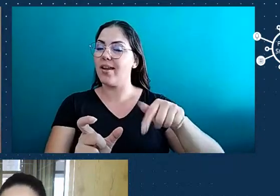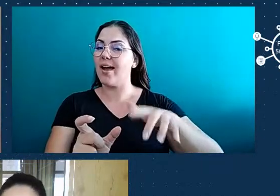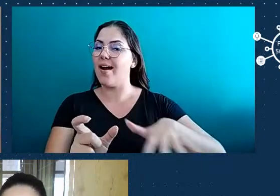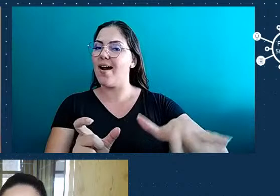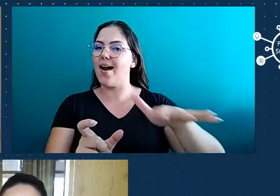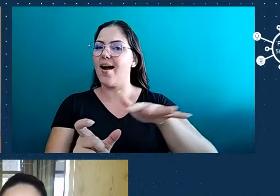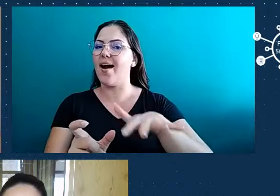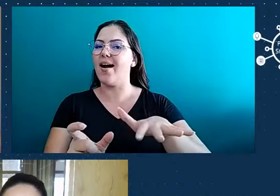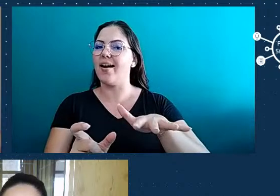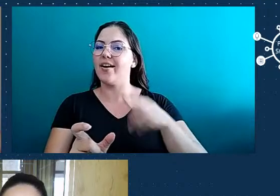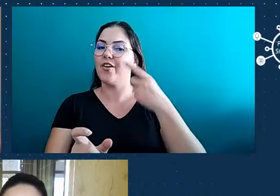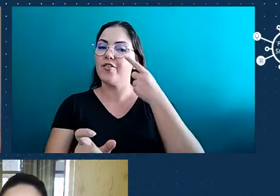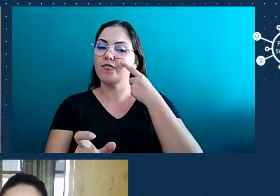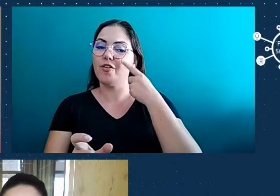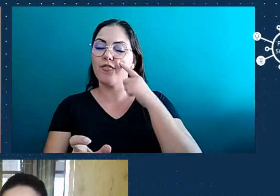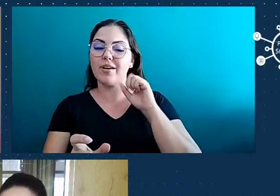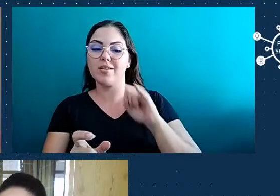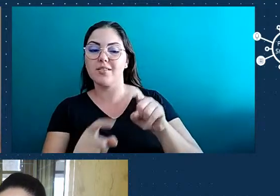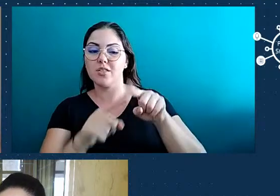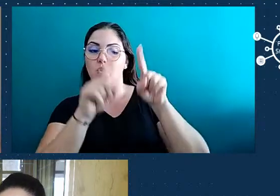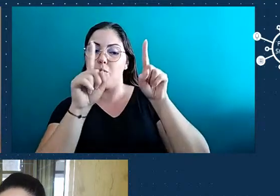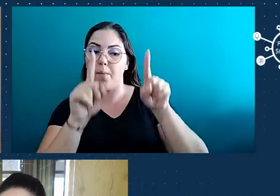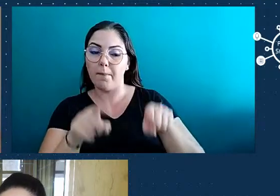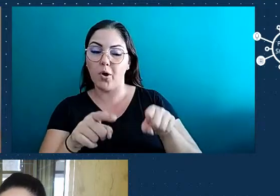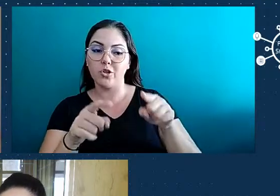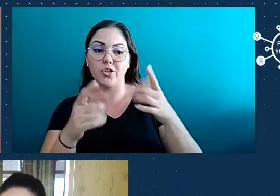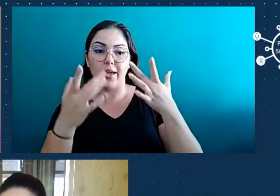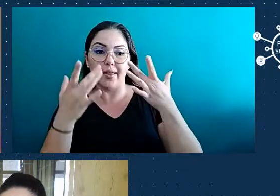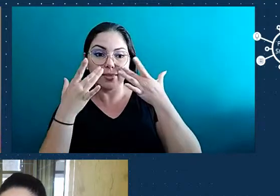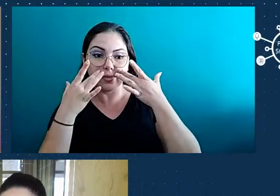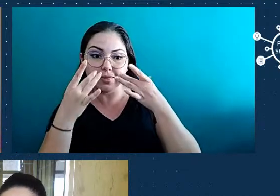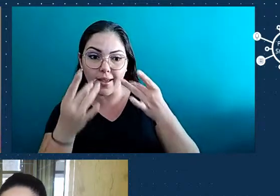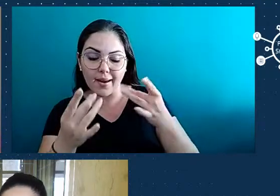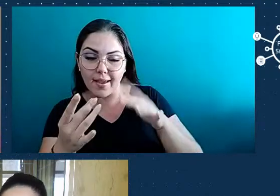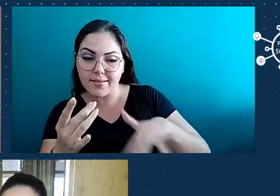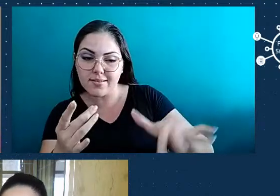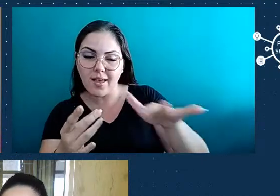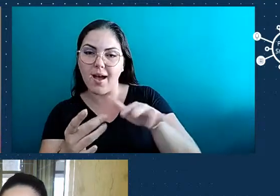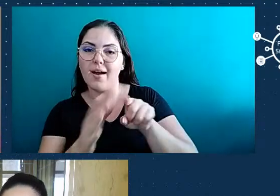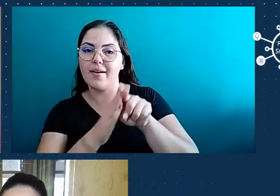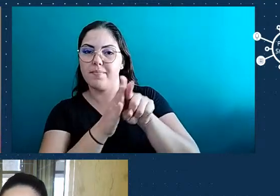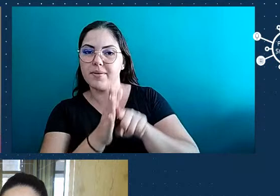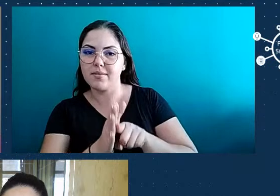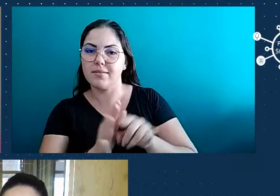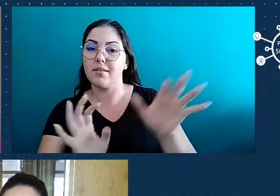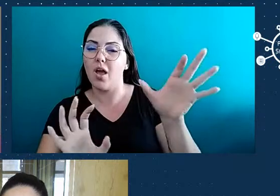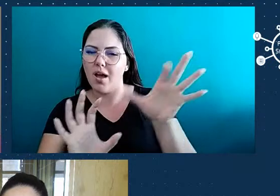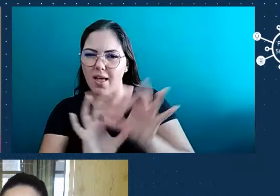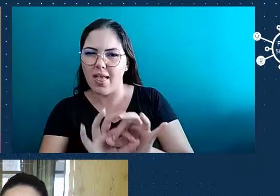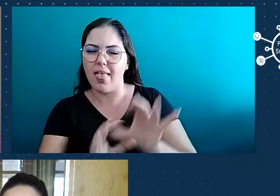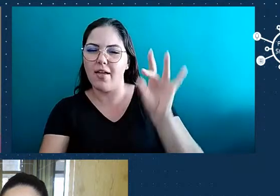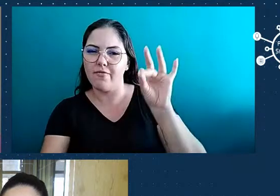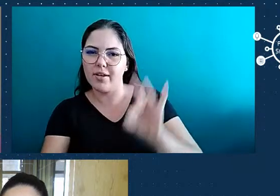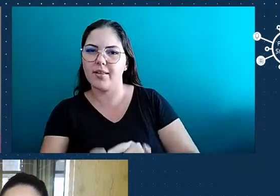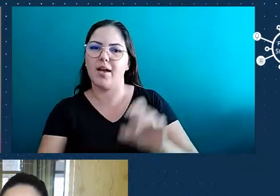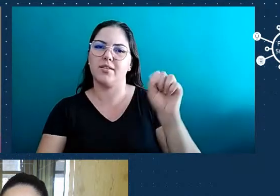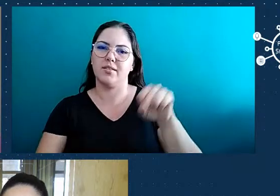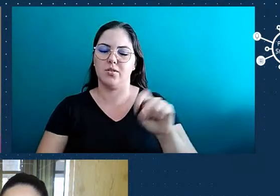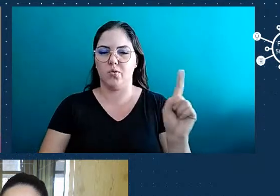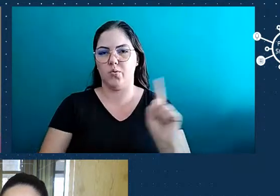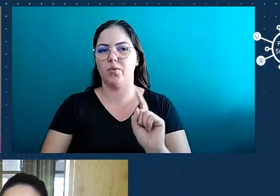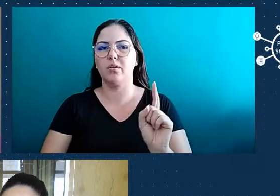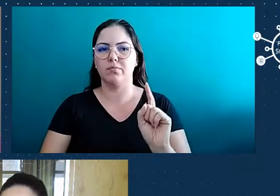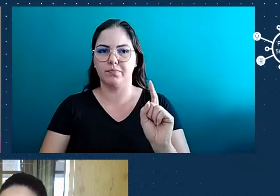o projeto de pesquisa interessa à linha, se realmente tem essa afinidade. Então, tudo isso faz